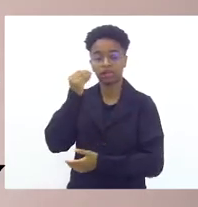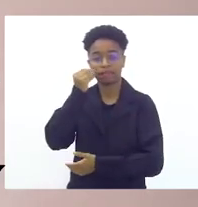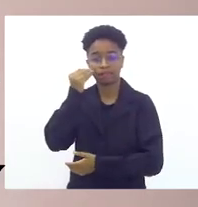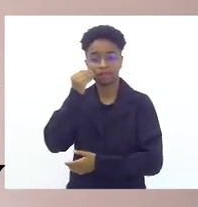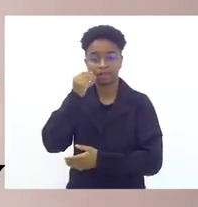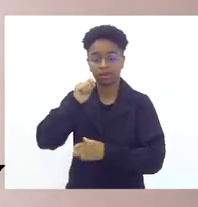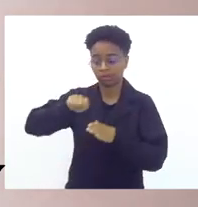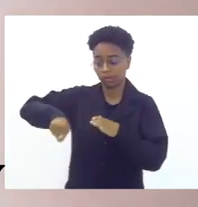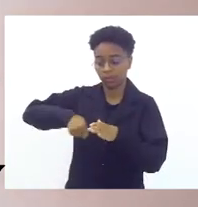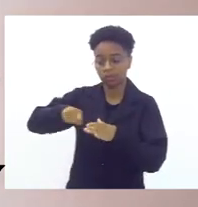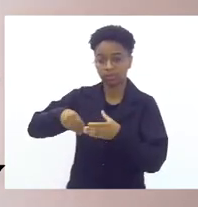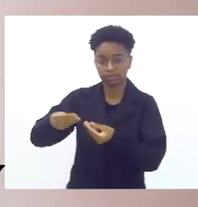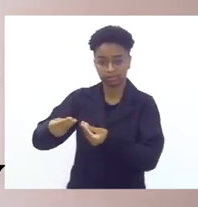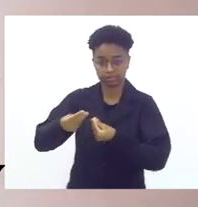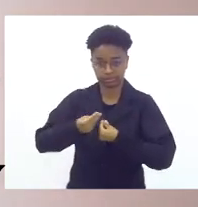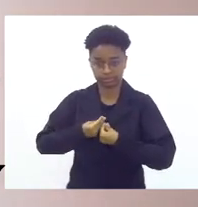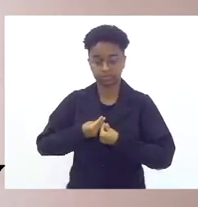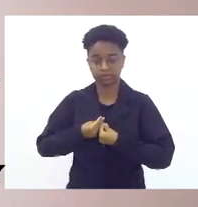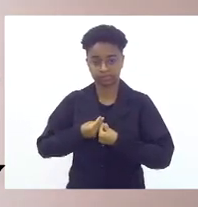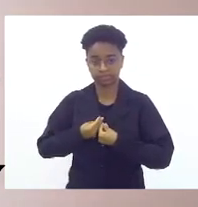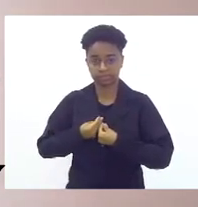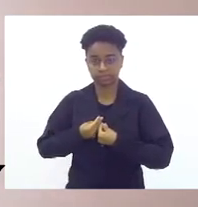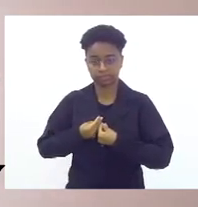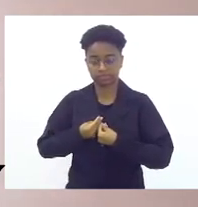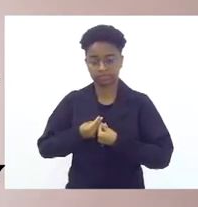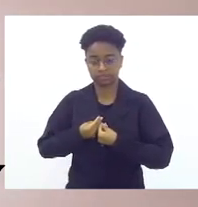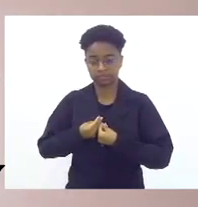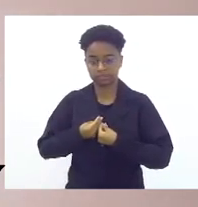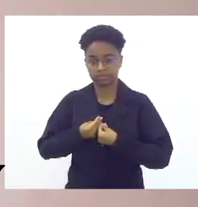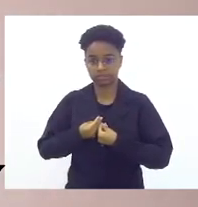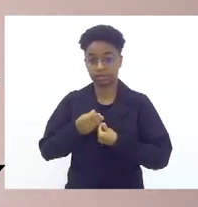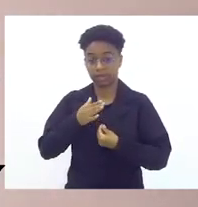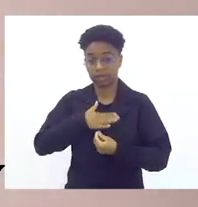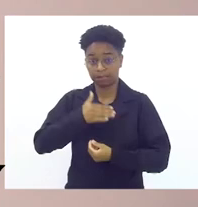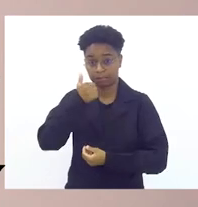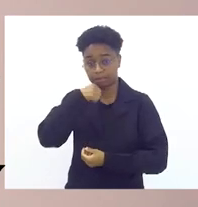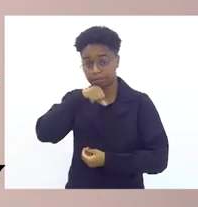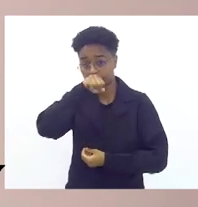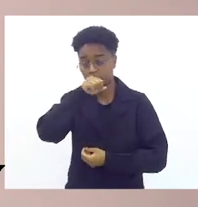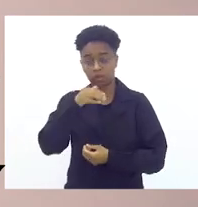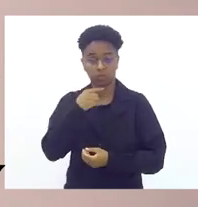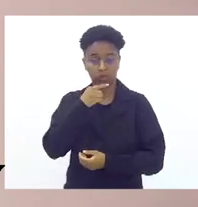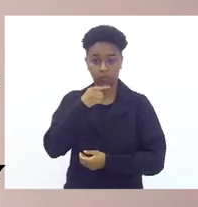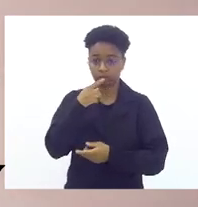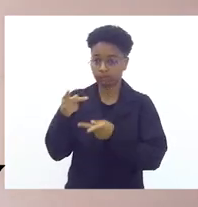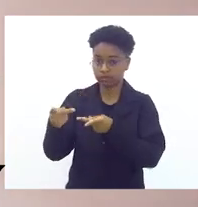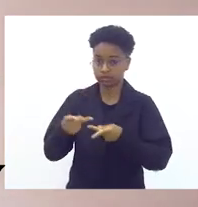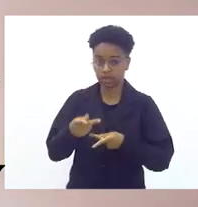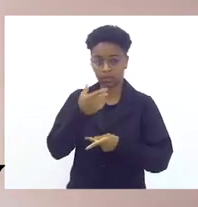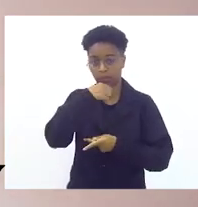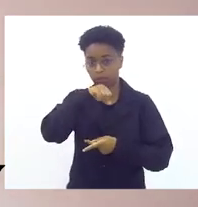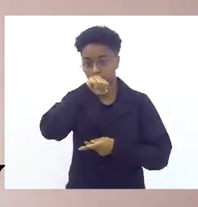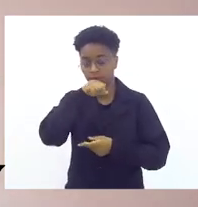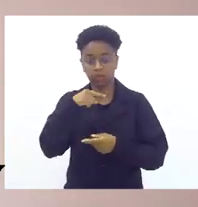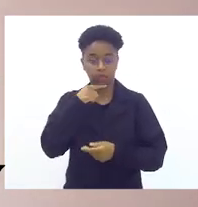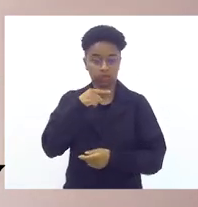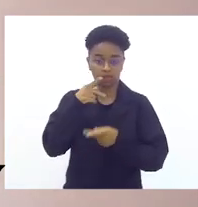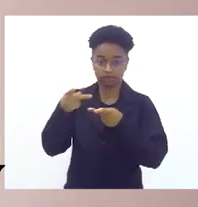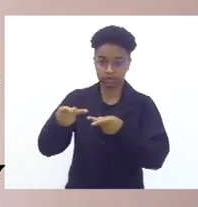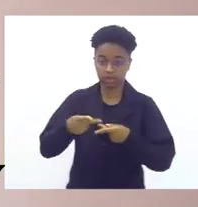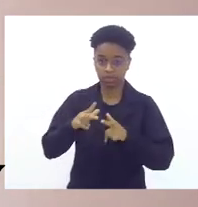arroz comida para levar para mim minha mãe não conseguia me visitar meu pai não conseguiu me visitar por conta do